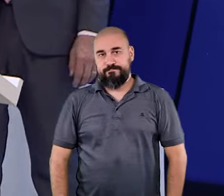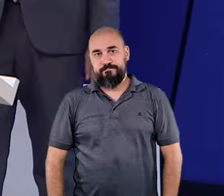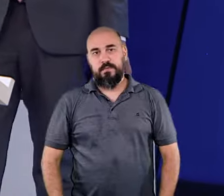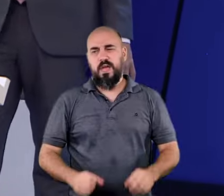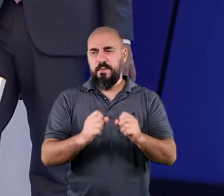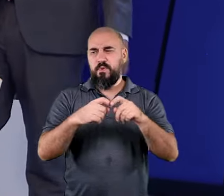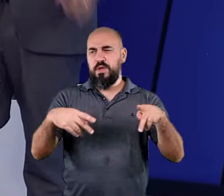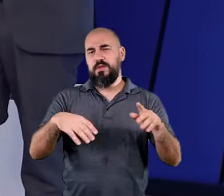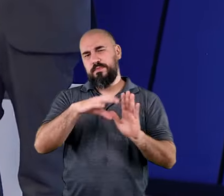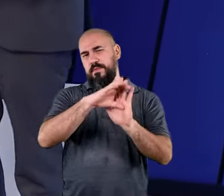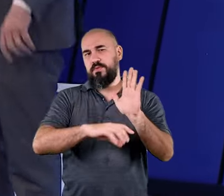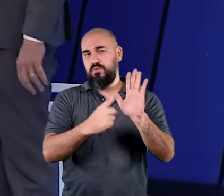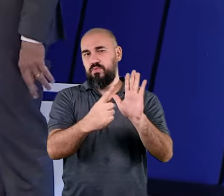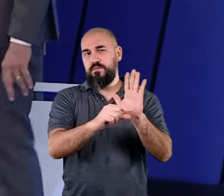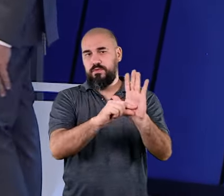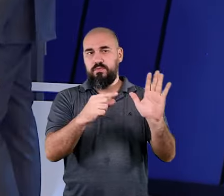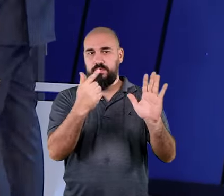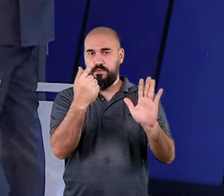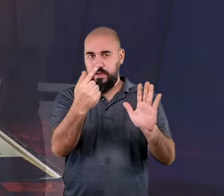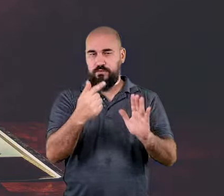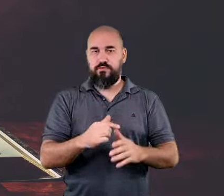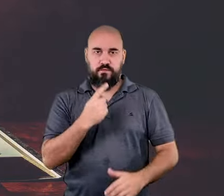Apocalipse 1:7, onde está escrito: